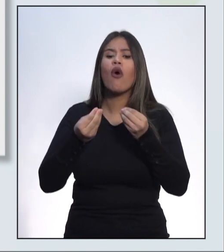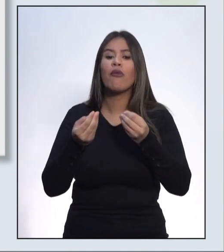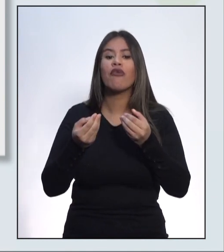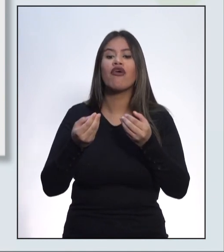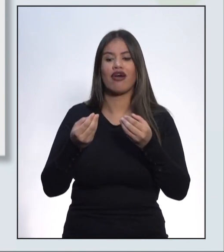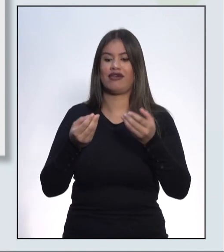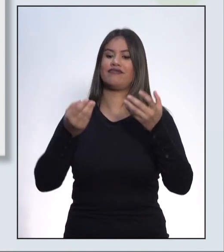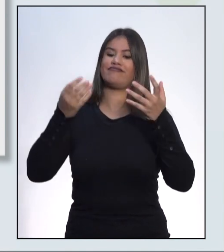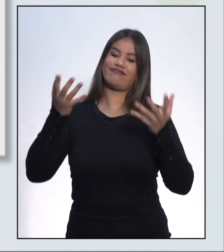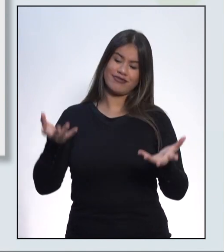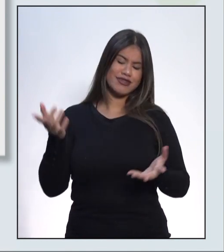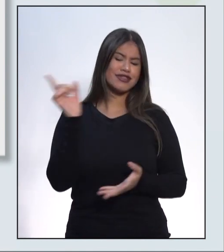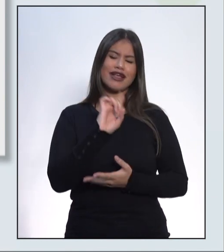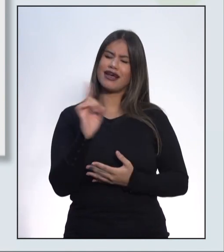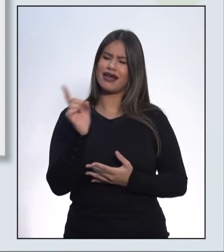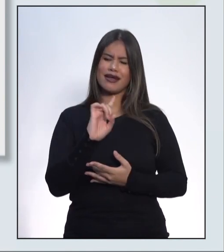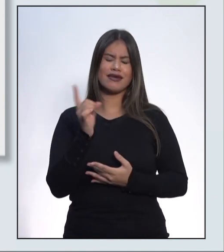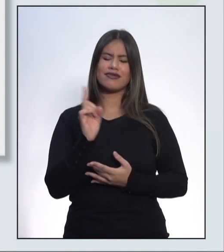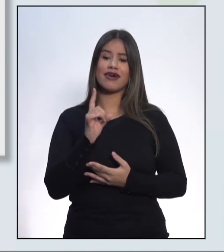publicar na forma de